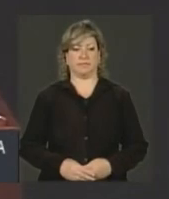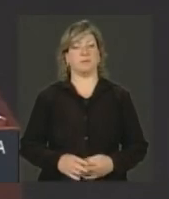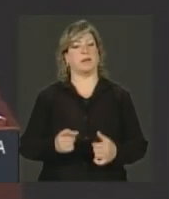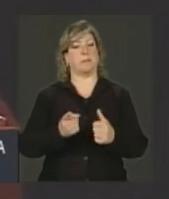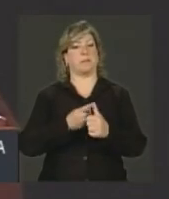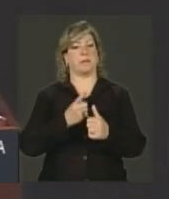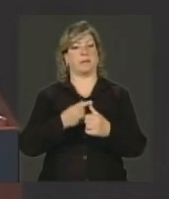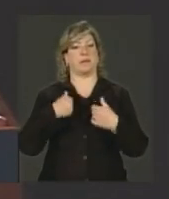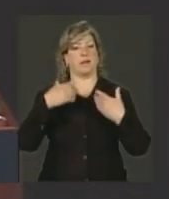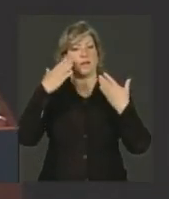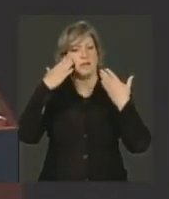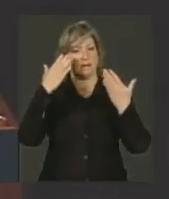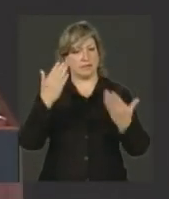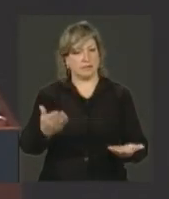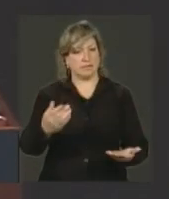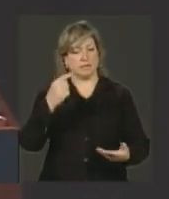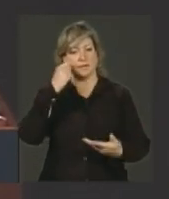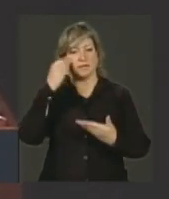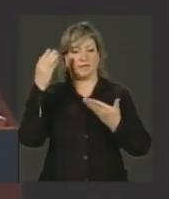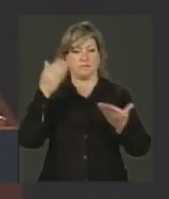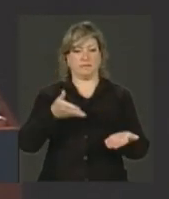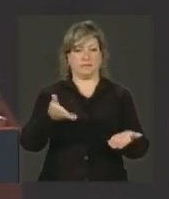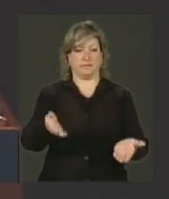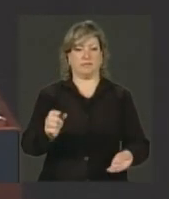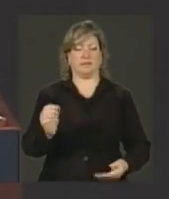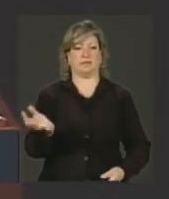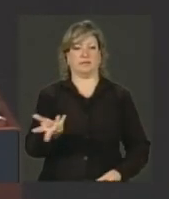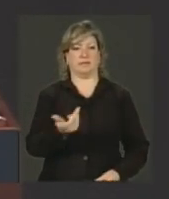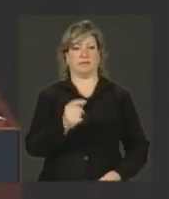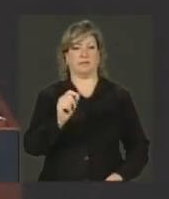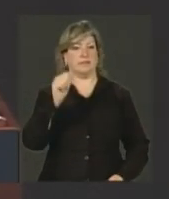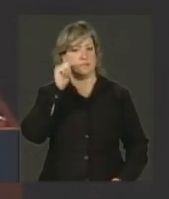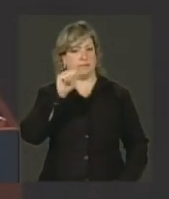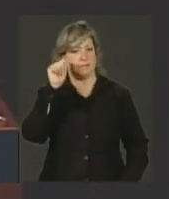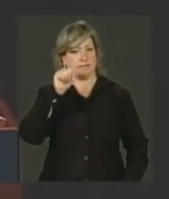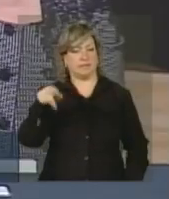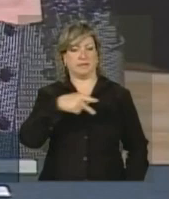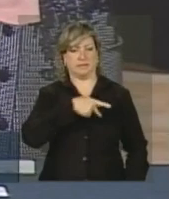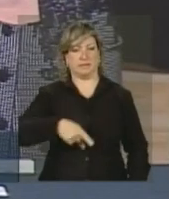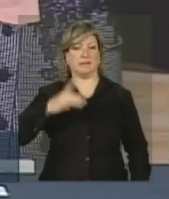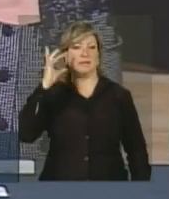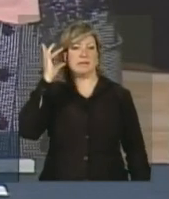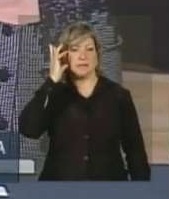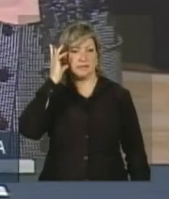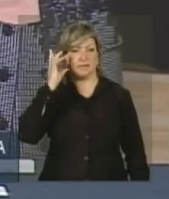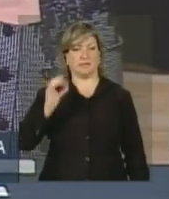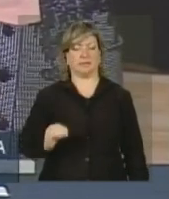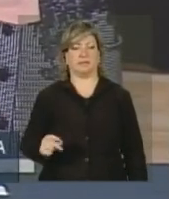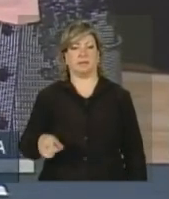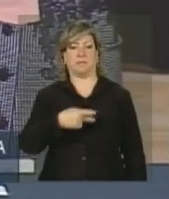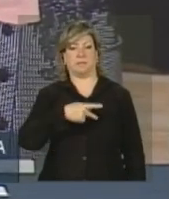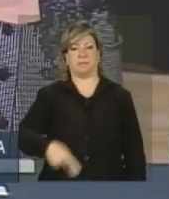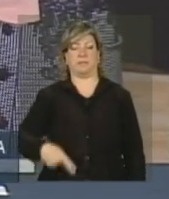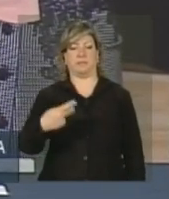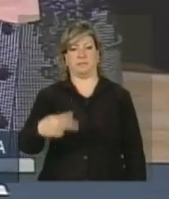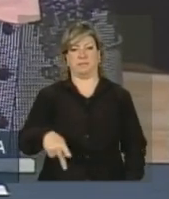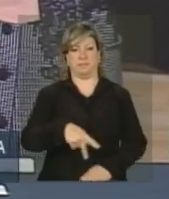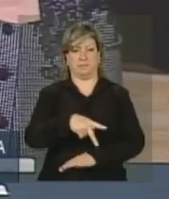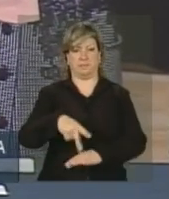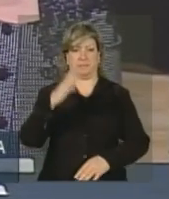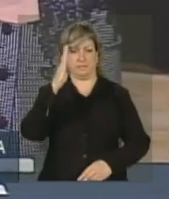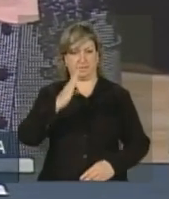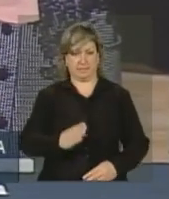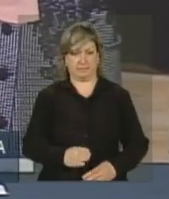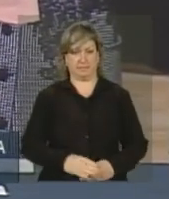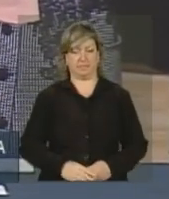Primeiramente, agradeço a presença, excelentíssima senhora Dilma Rousseff, presidenta da República